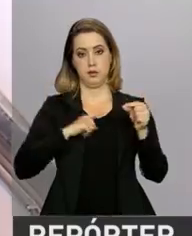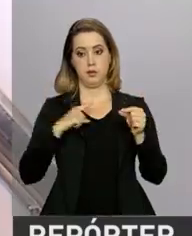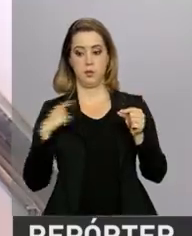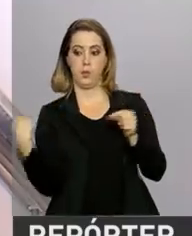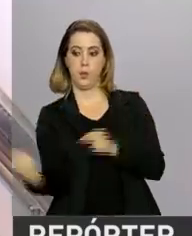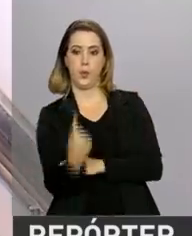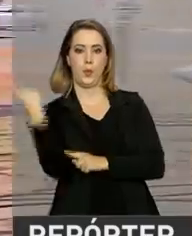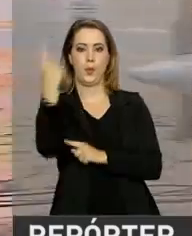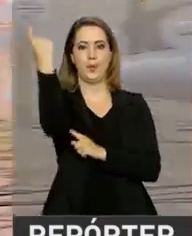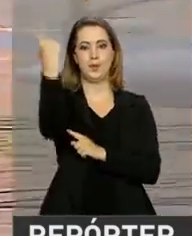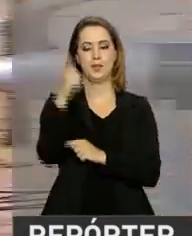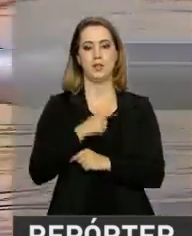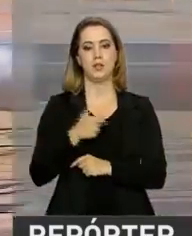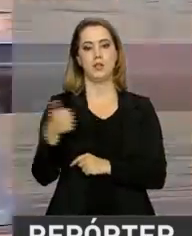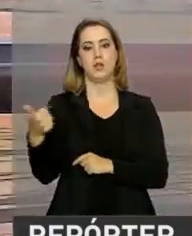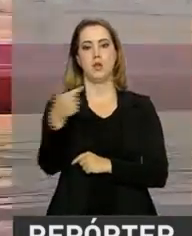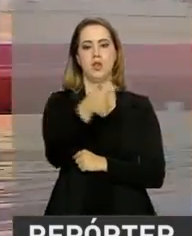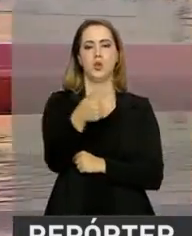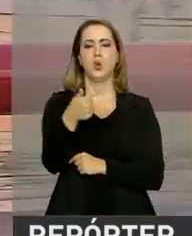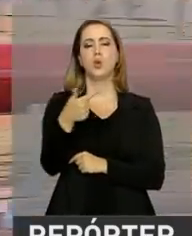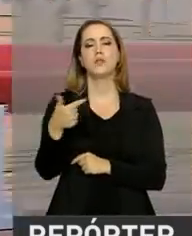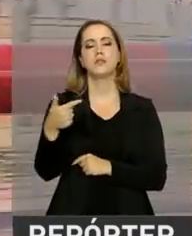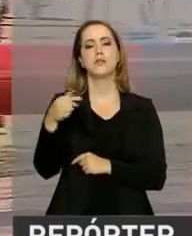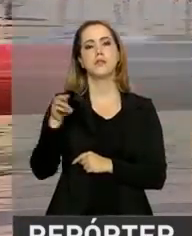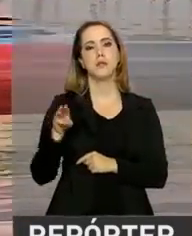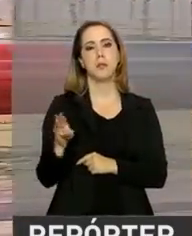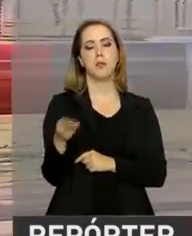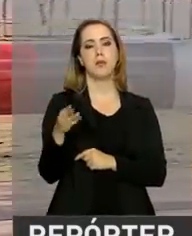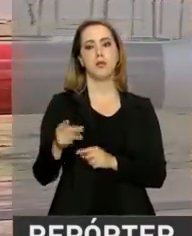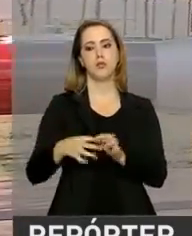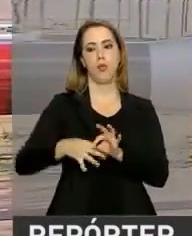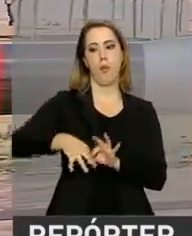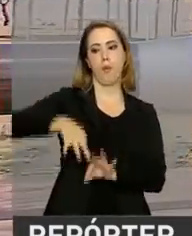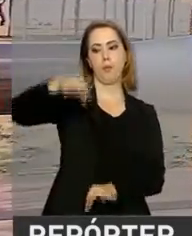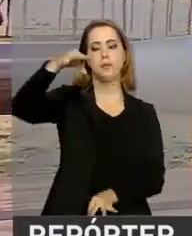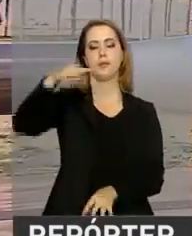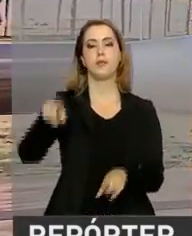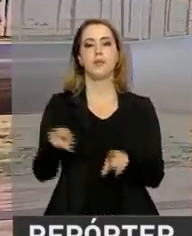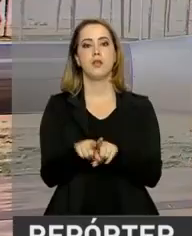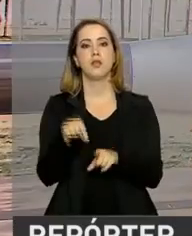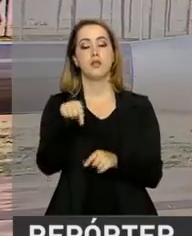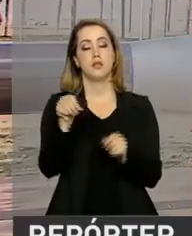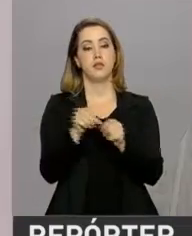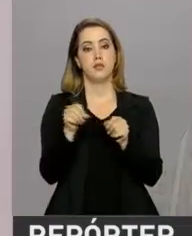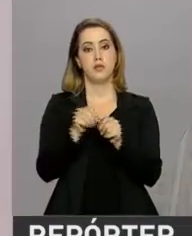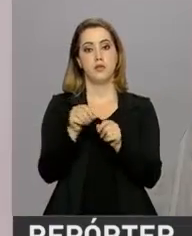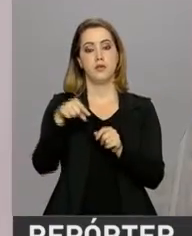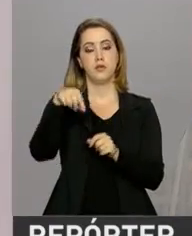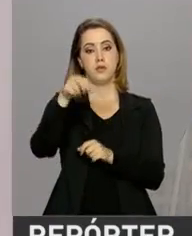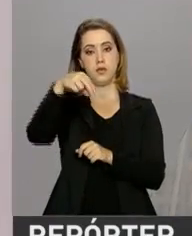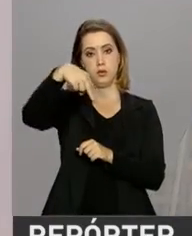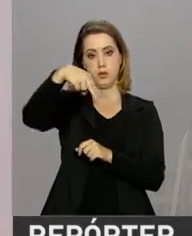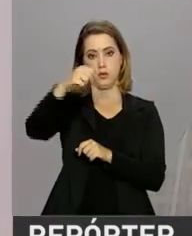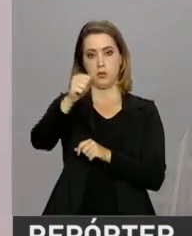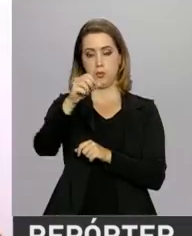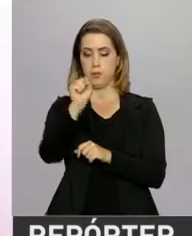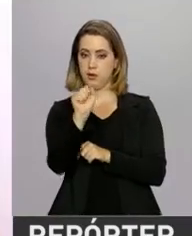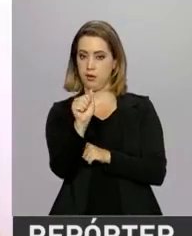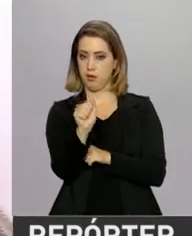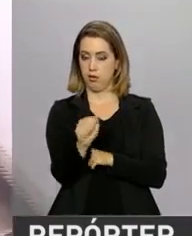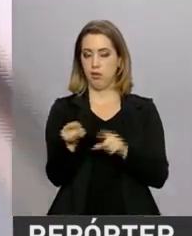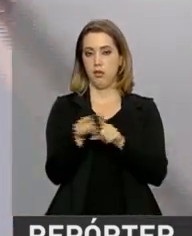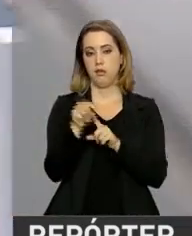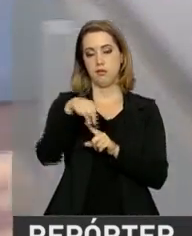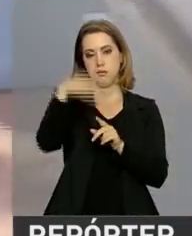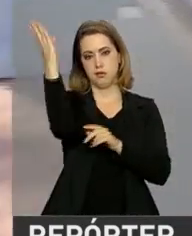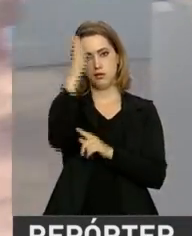vsb-30 com 12 metros de altura e mais de duas toneladas foi desenvolvido pela agência espacial brasileira em cooperação com a alemanha o